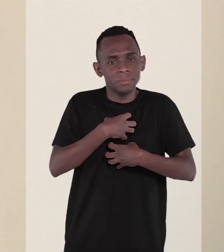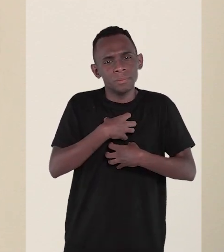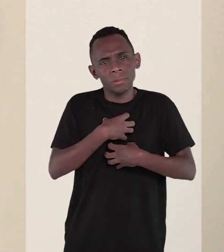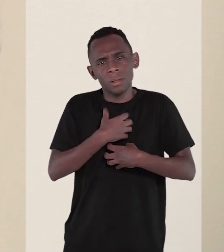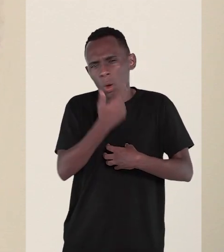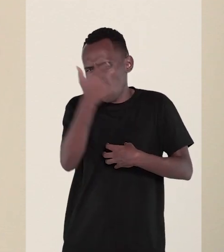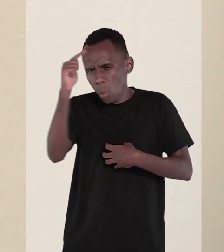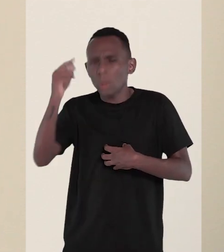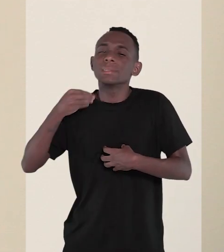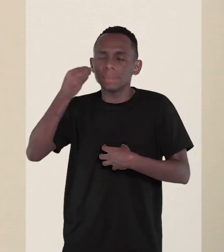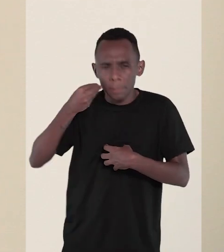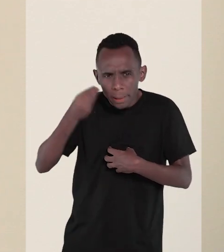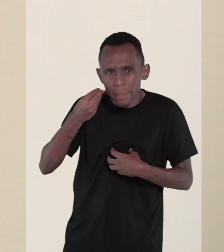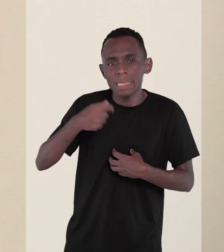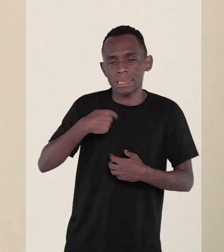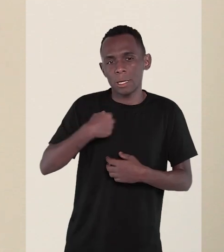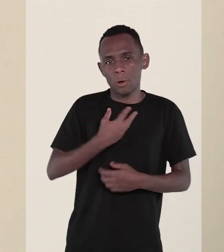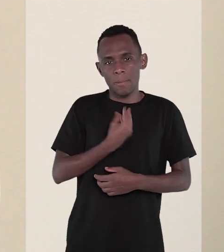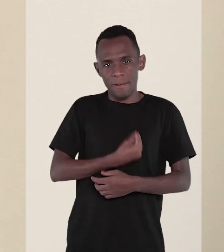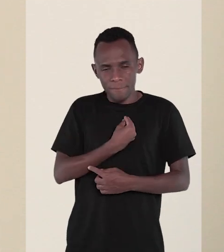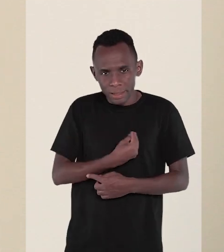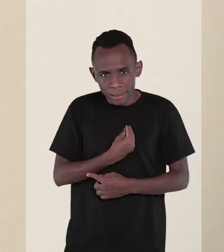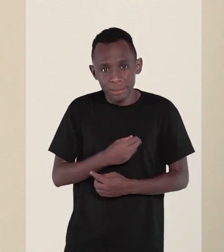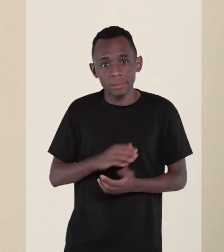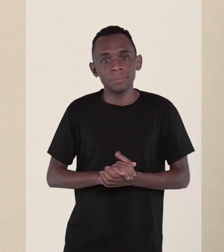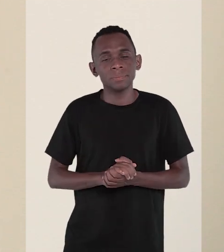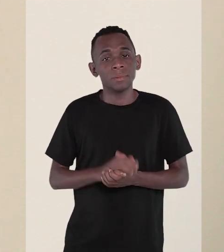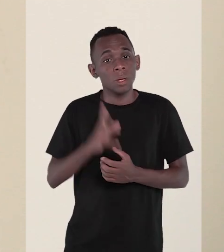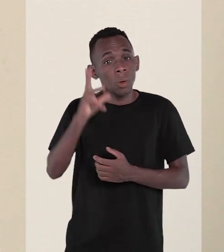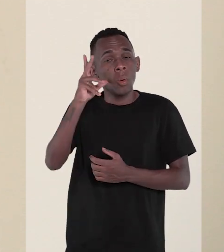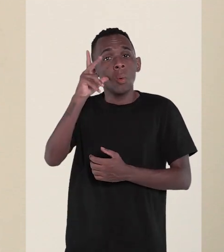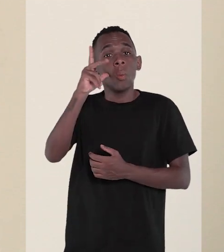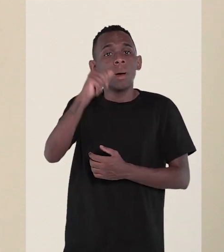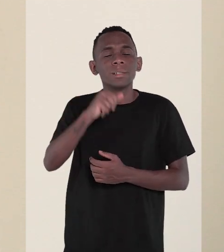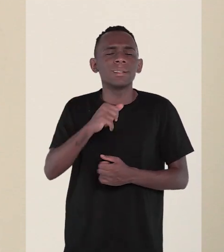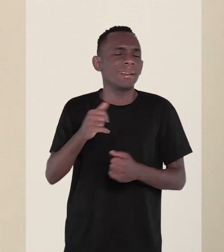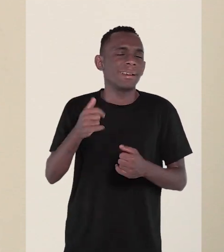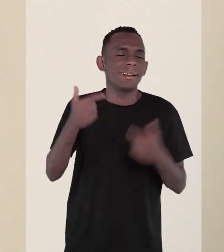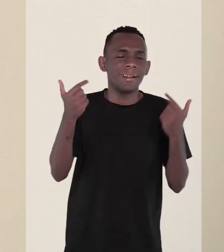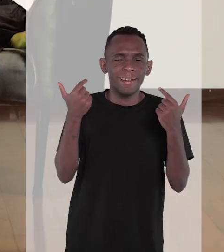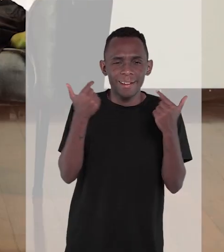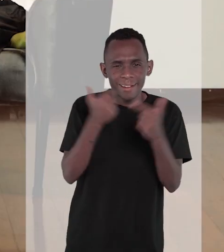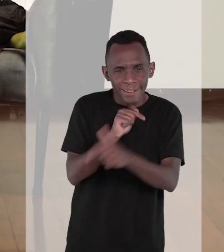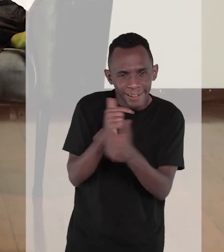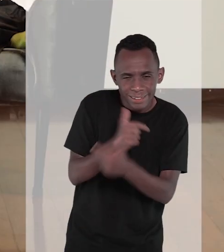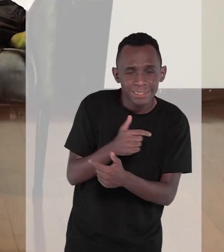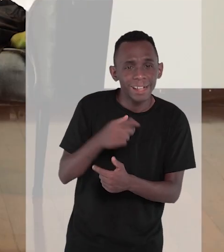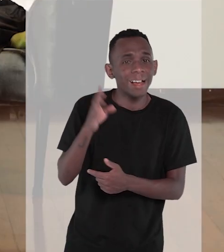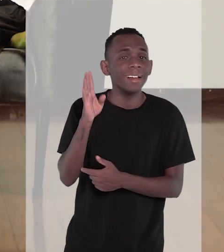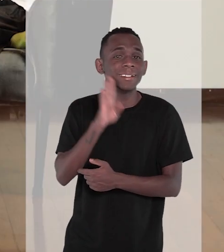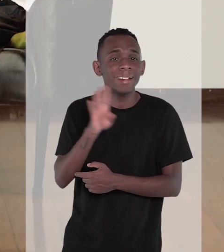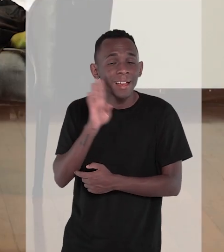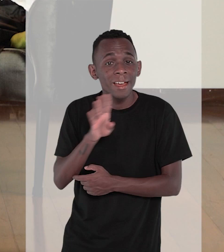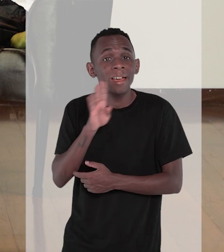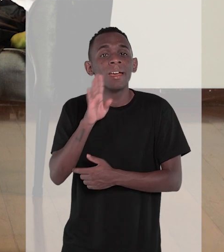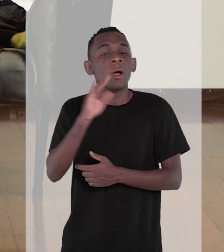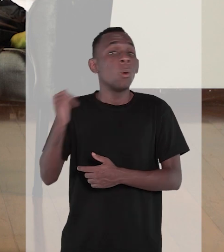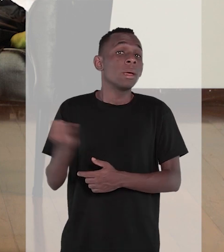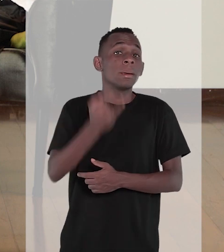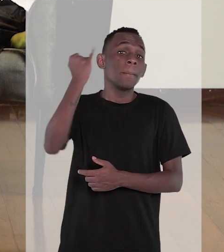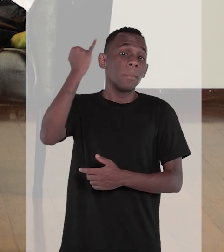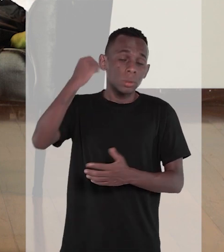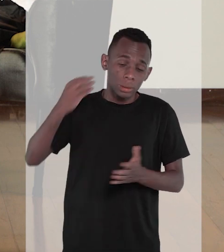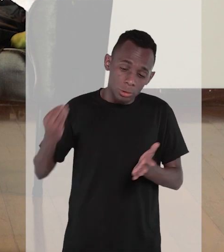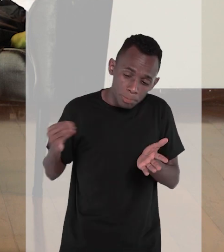e alguns outros fatos assim que eu vivi e que eu achei que era ou divertido ou